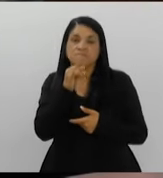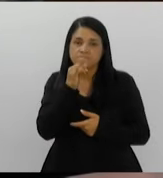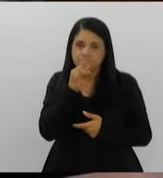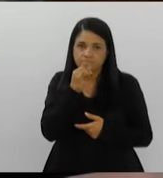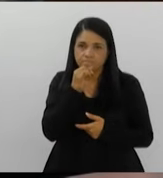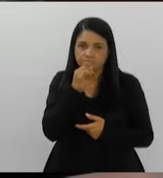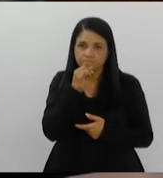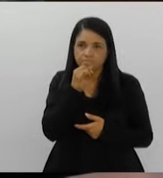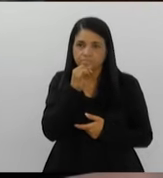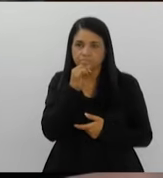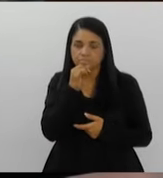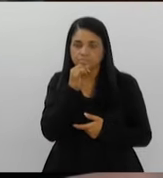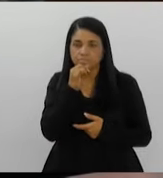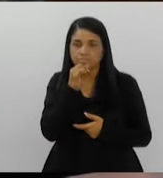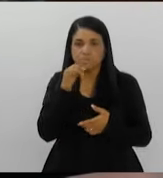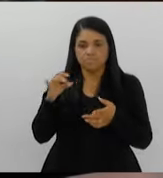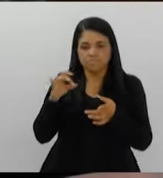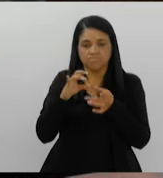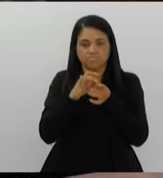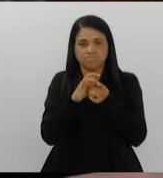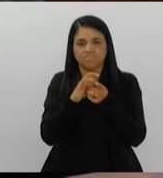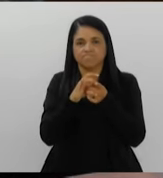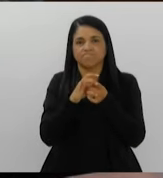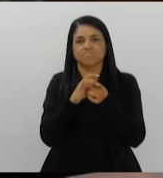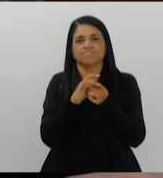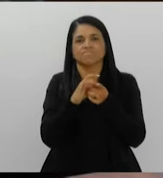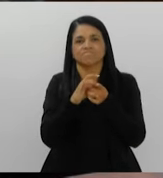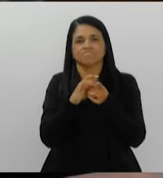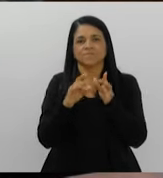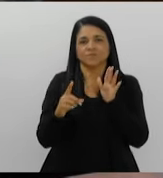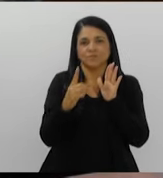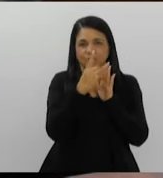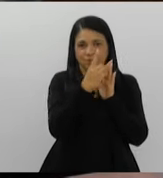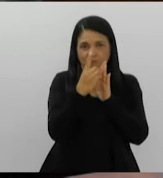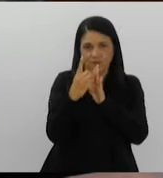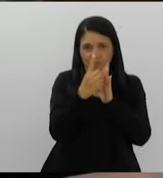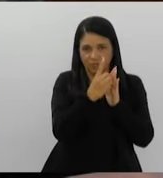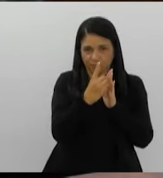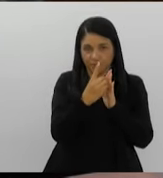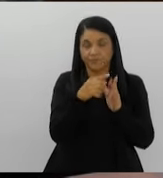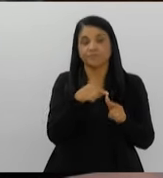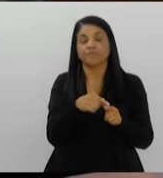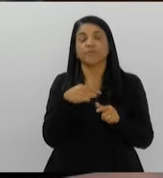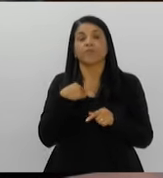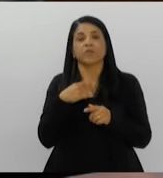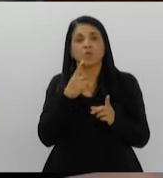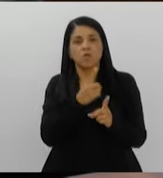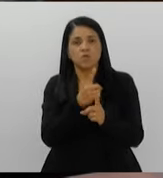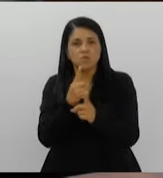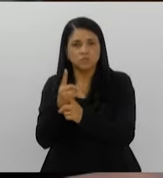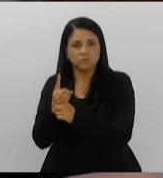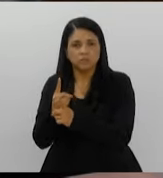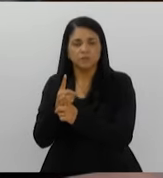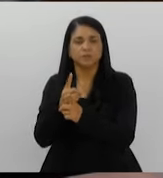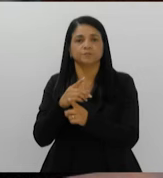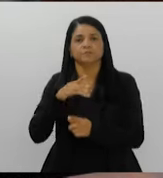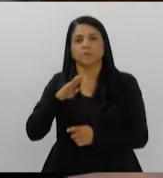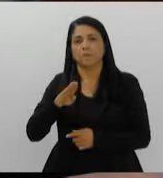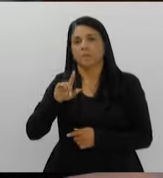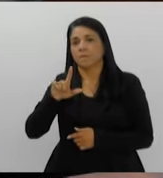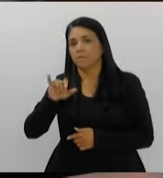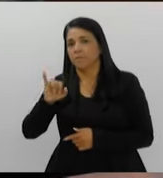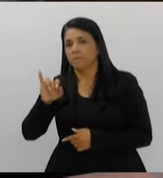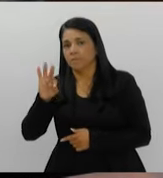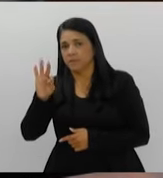infelizmente, a conivência do DETRO. Nós encontramos em inúmeras blitz, deputado Marcelo